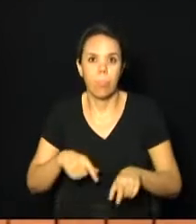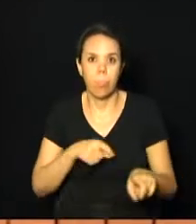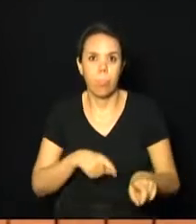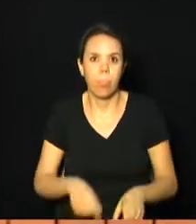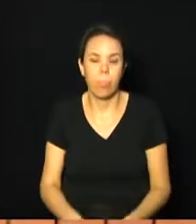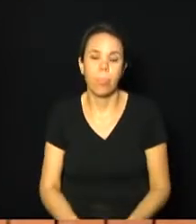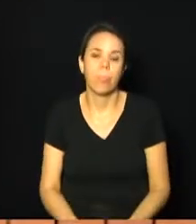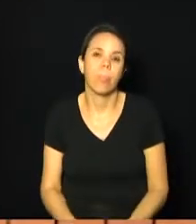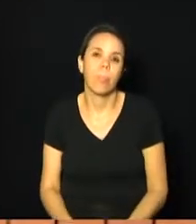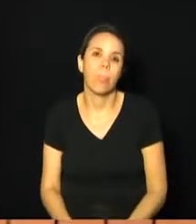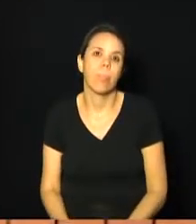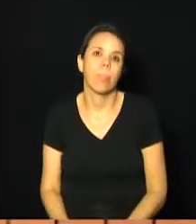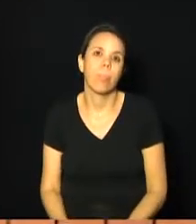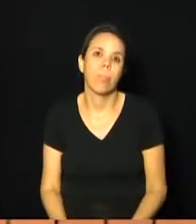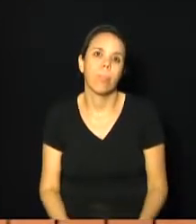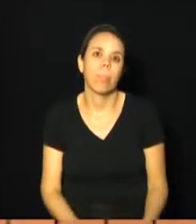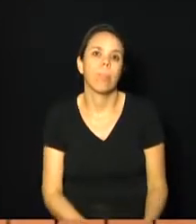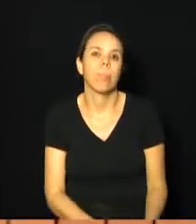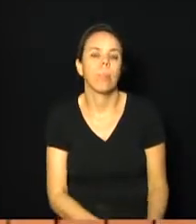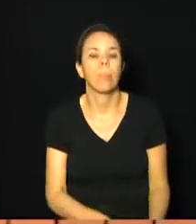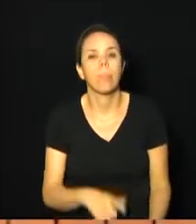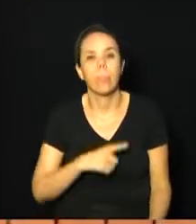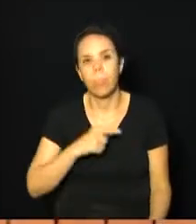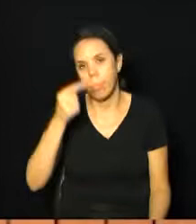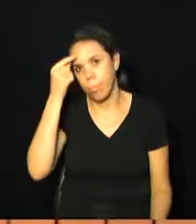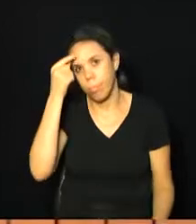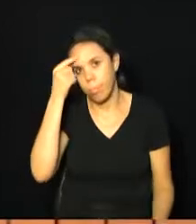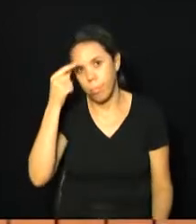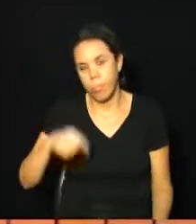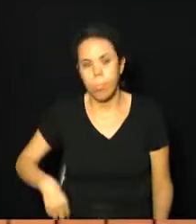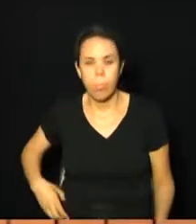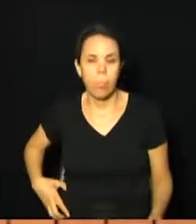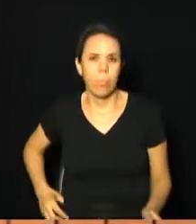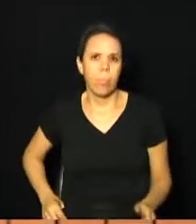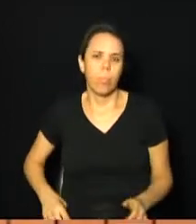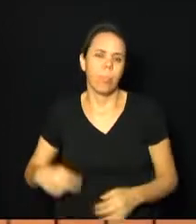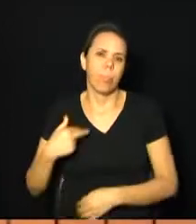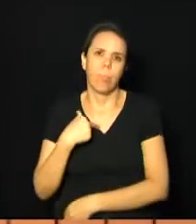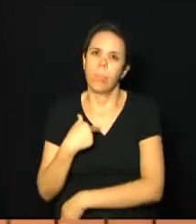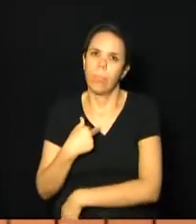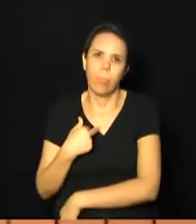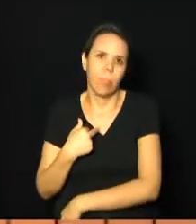rural, né, você tem que ter consciência que não é um lugar de